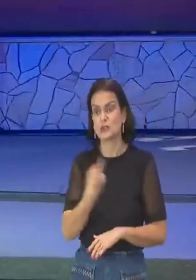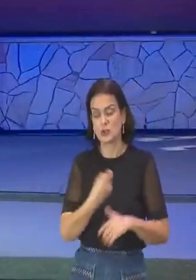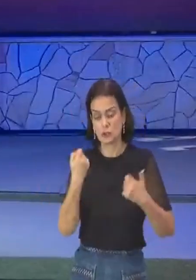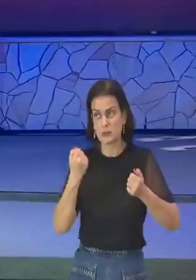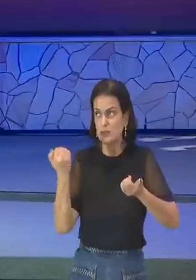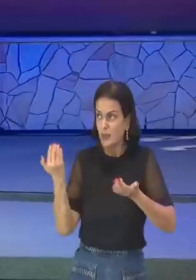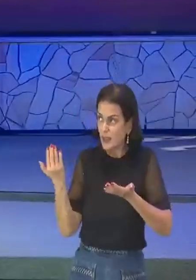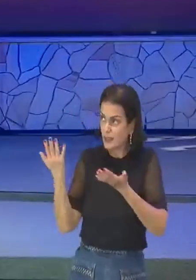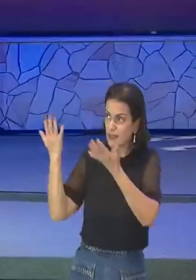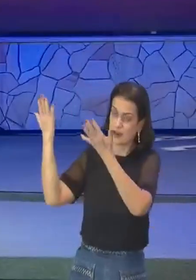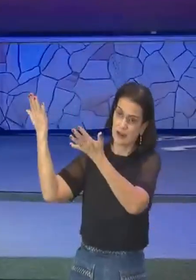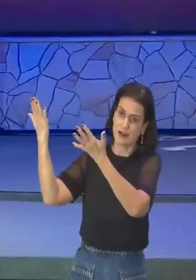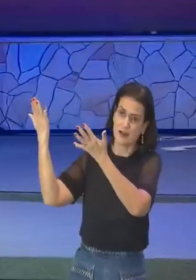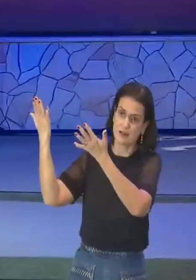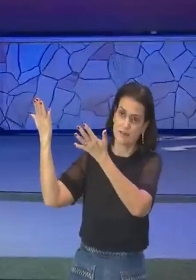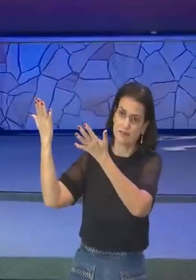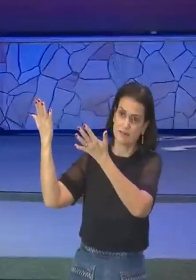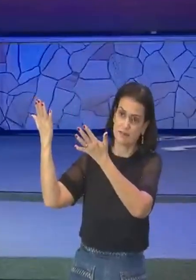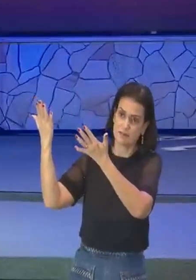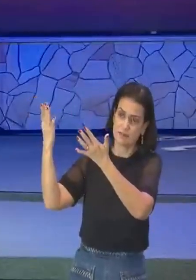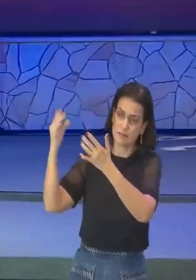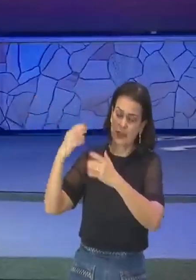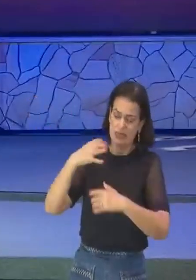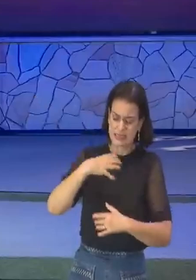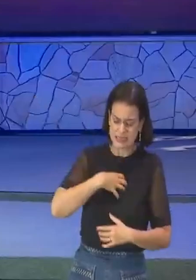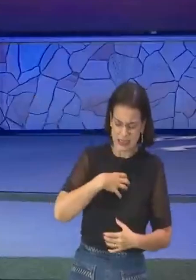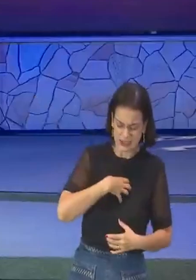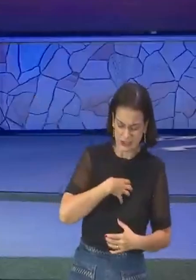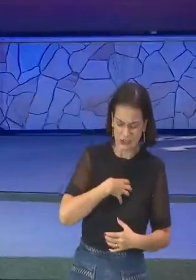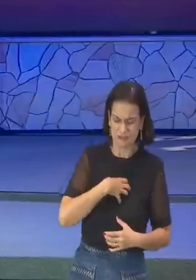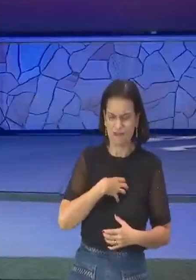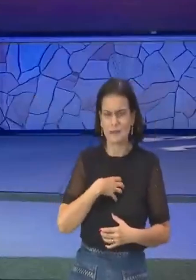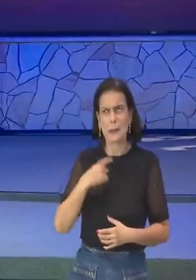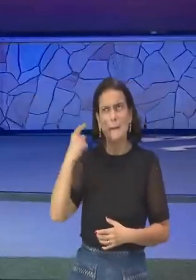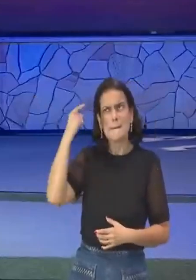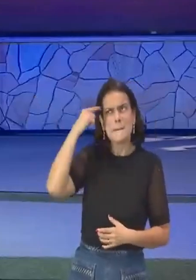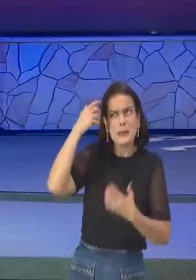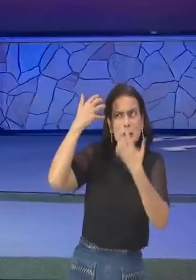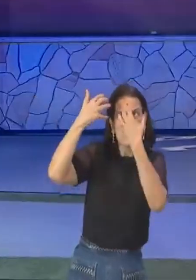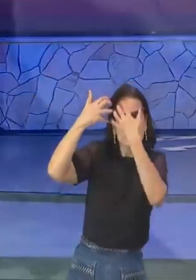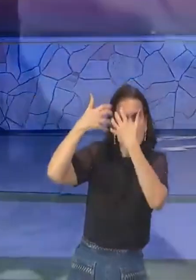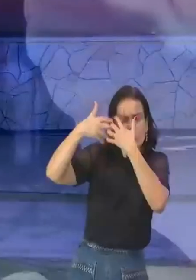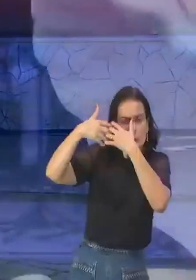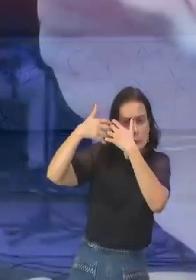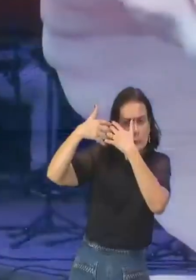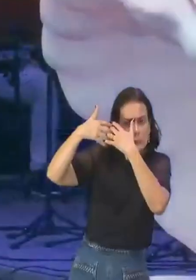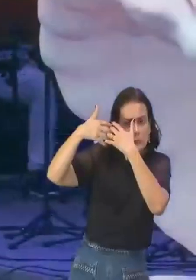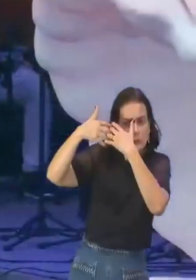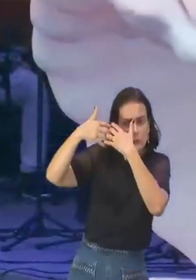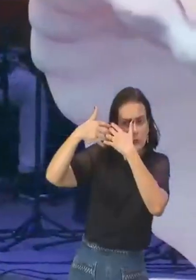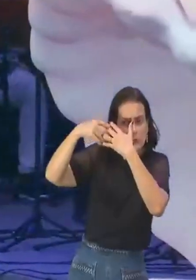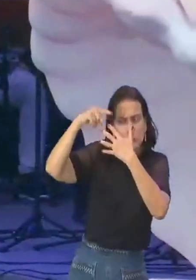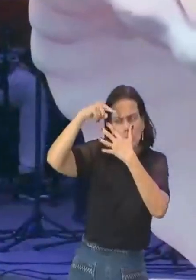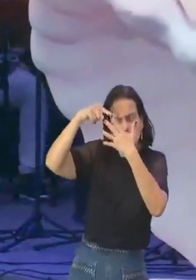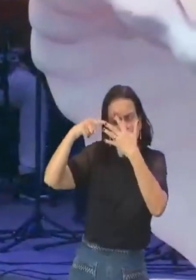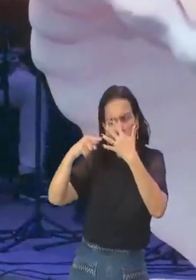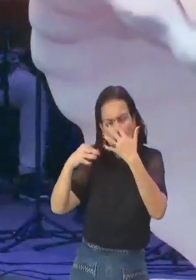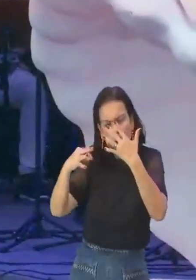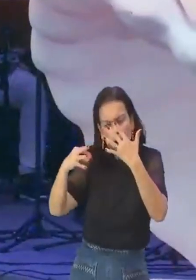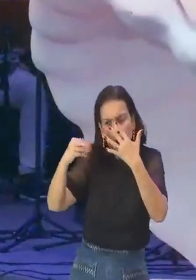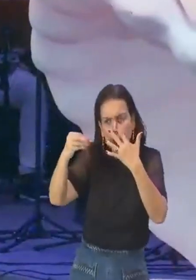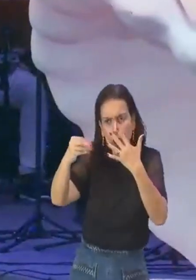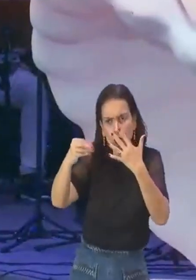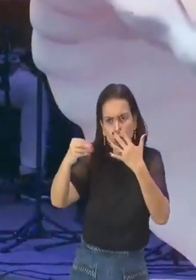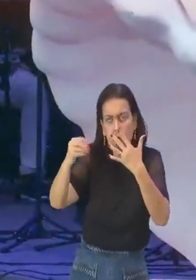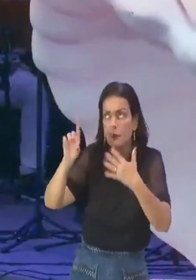entregar o que sentimos, o que pensamos, tudo o que somos, para